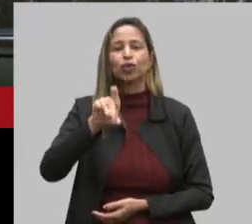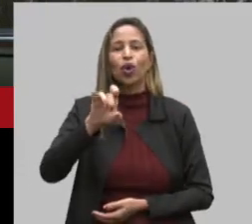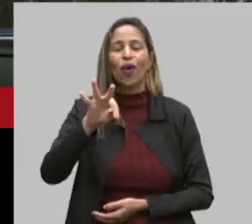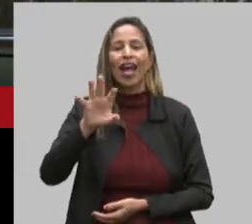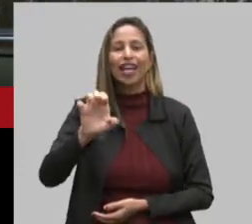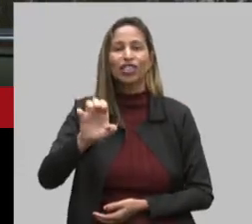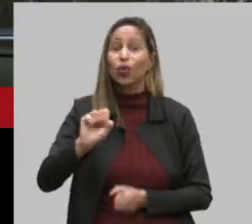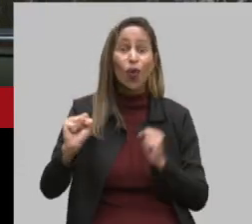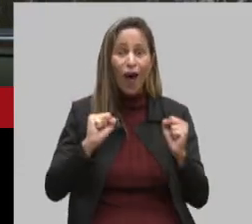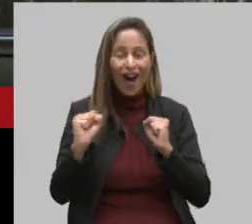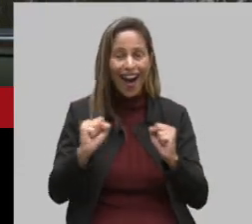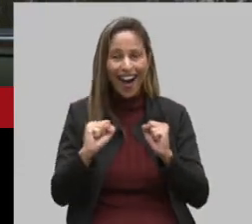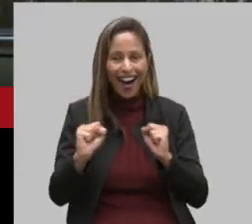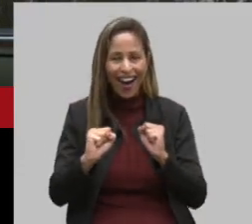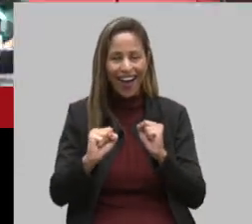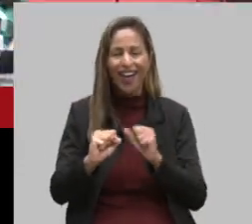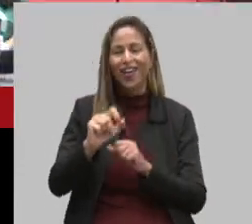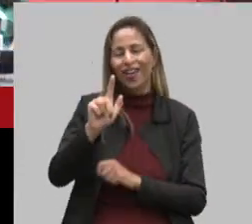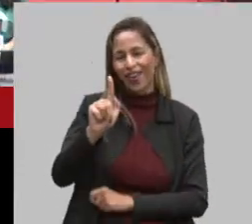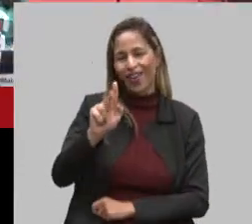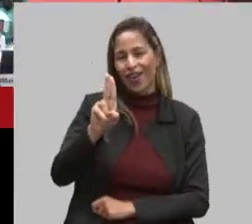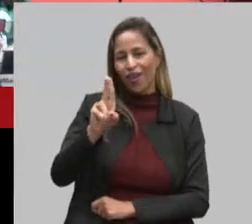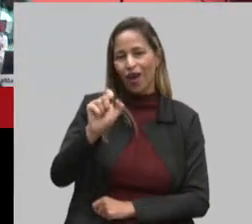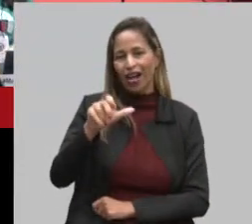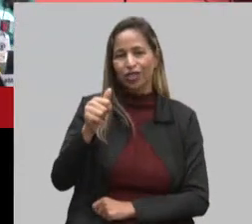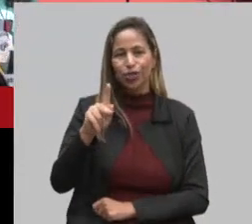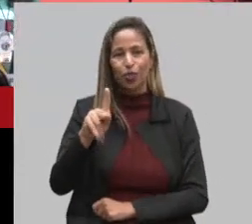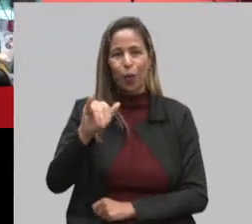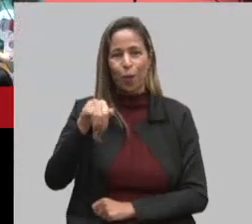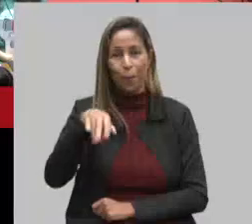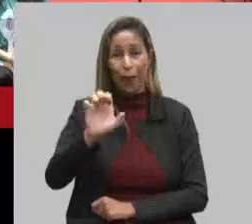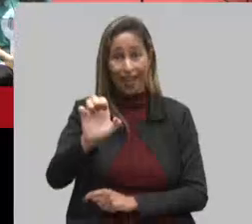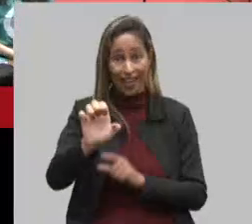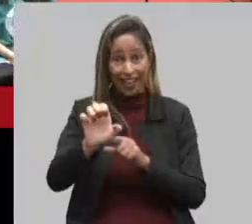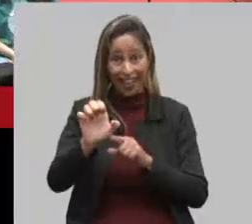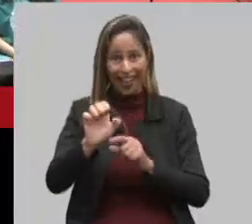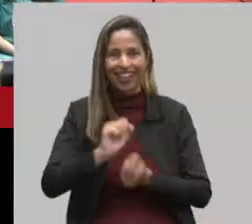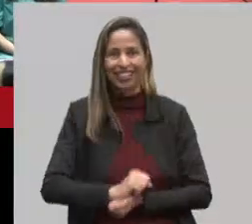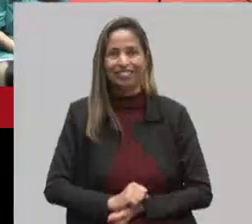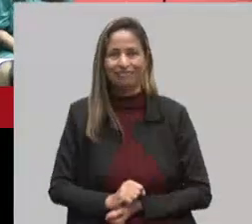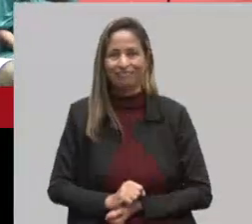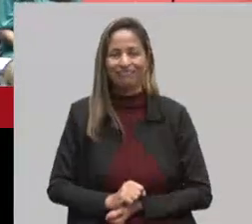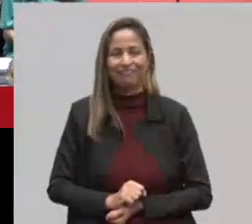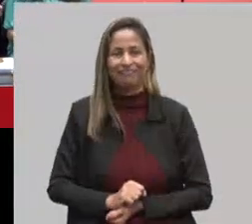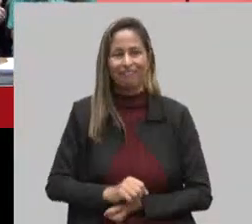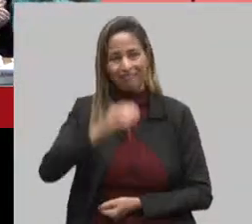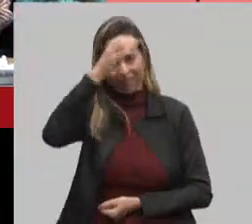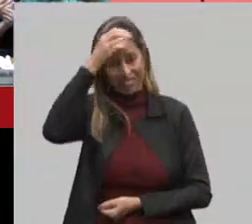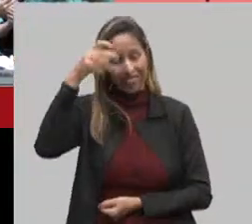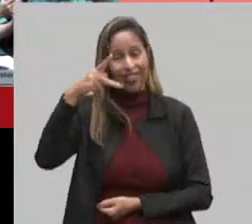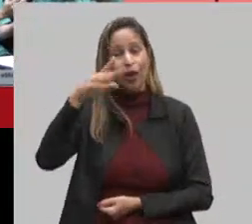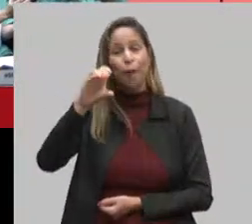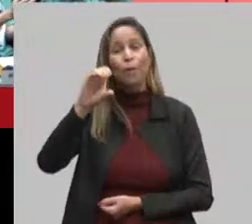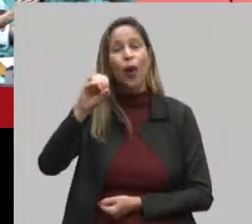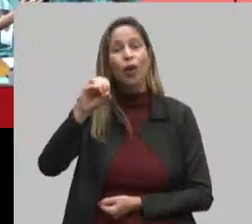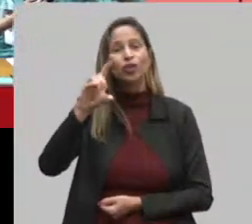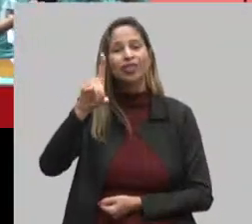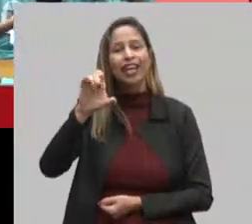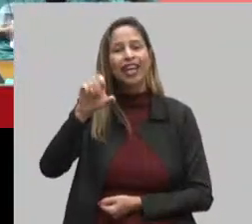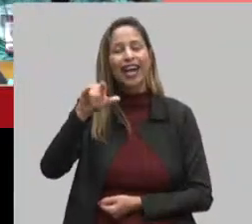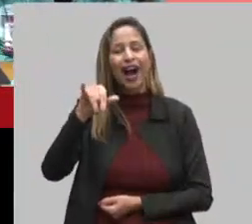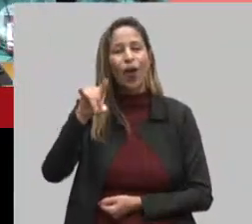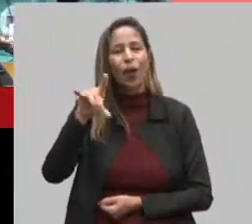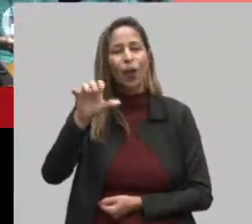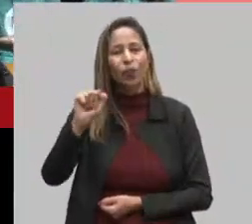Municipal de gué e Câmara Municipal de Poços de Caldas são integrantes do Polo